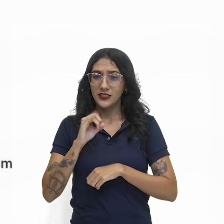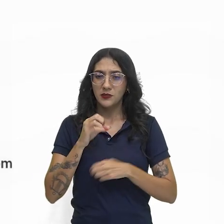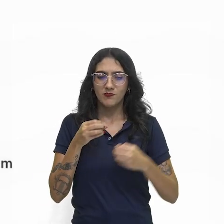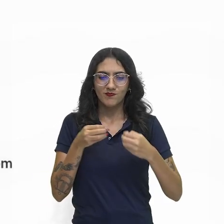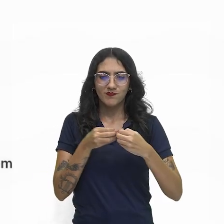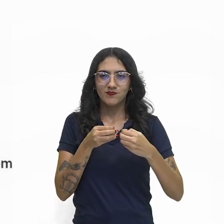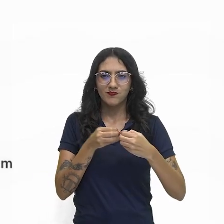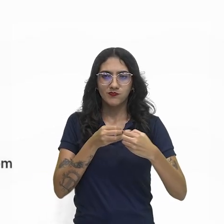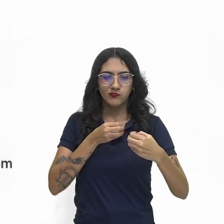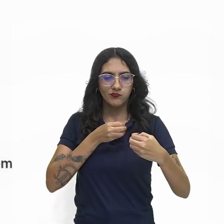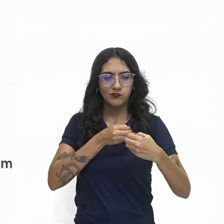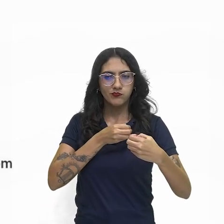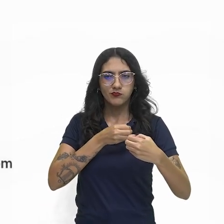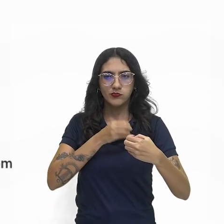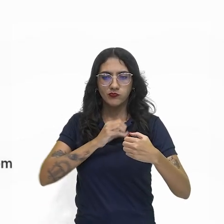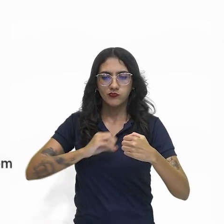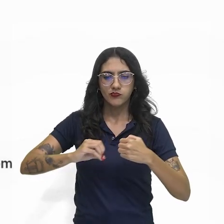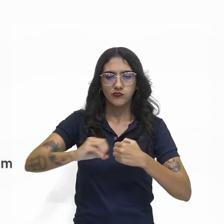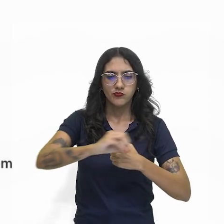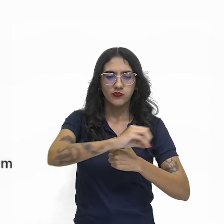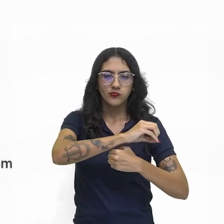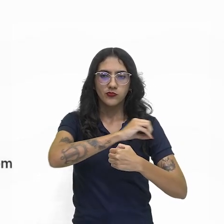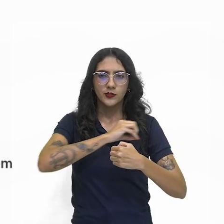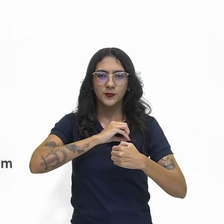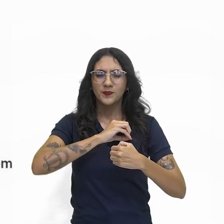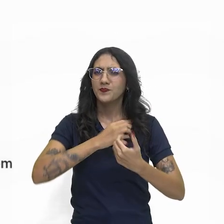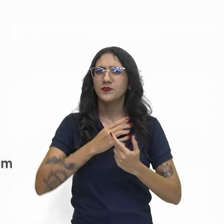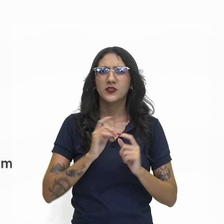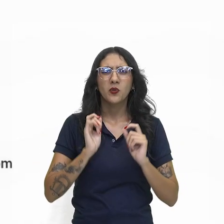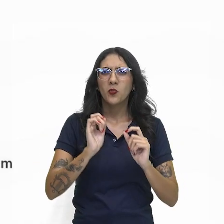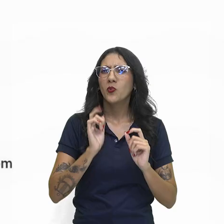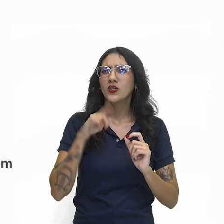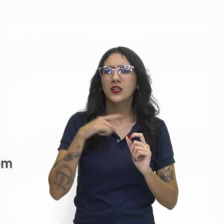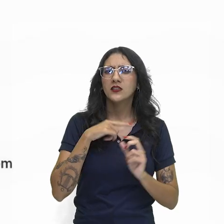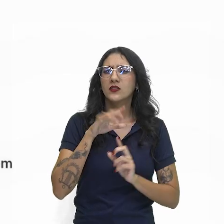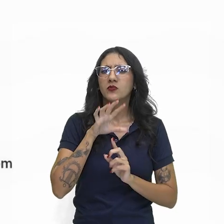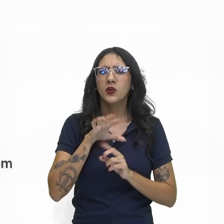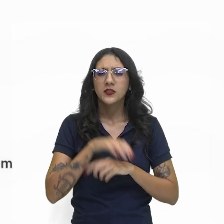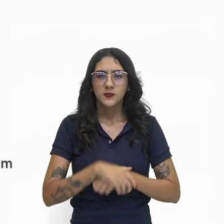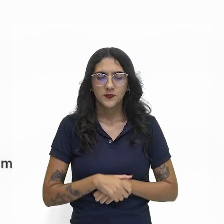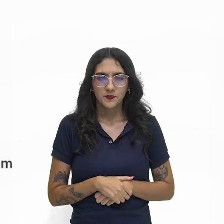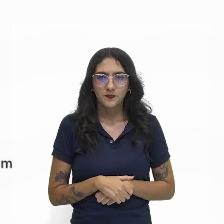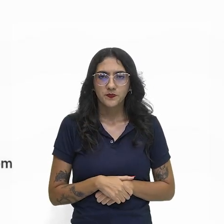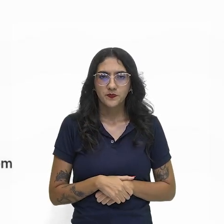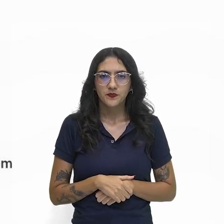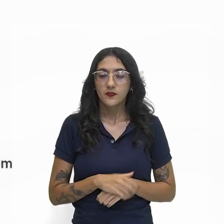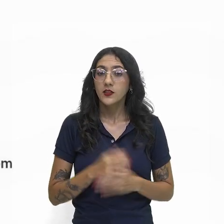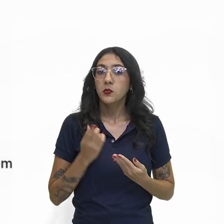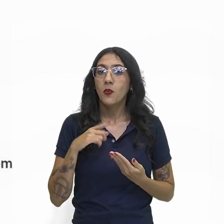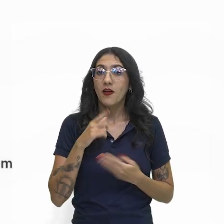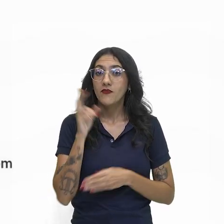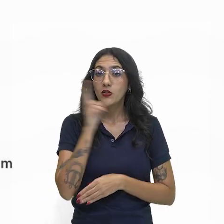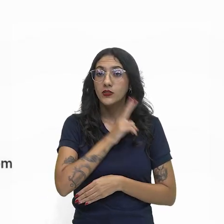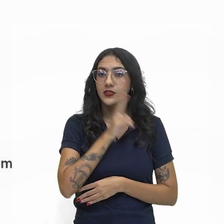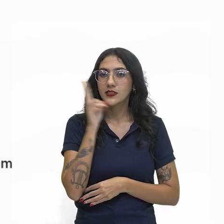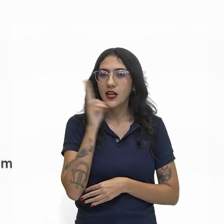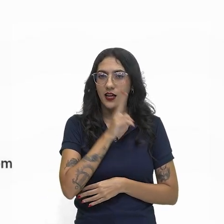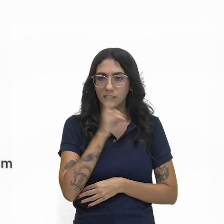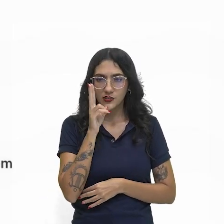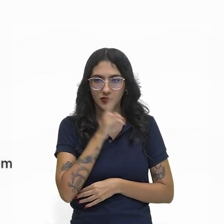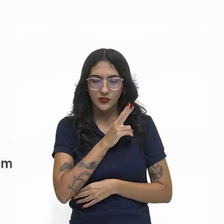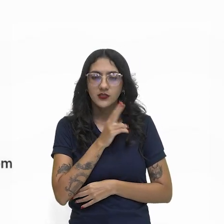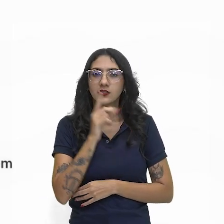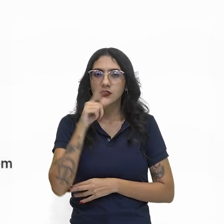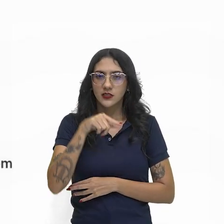próxima, a força gravitacional é maior. O que isso implica? Implica que a velocidade da Terra,